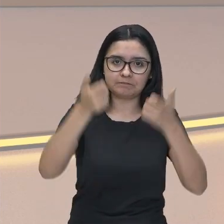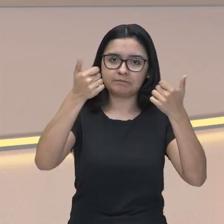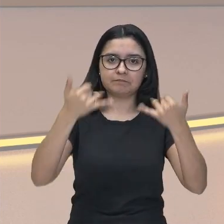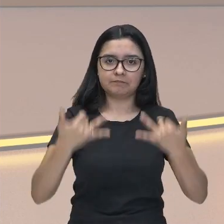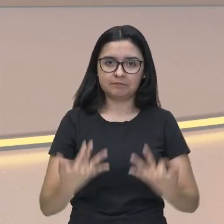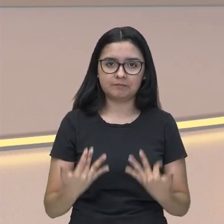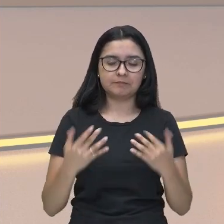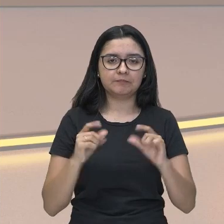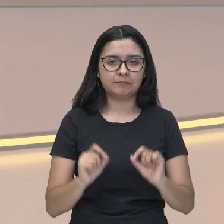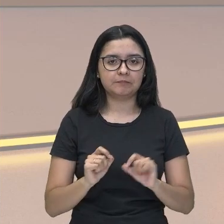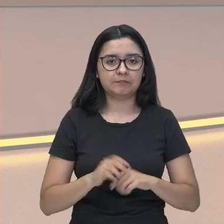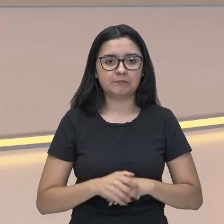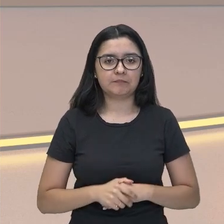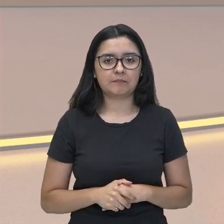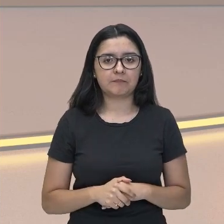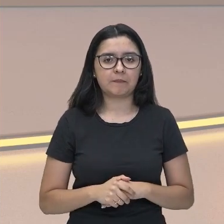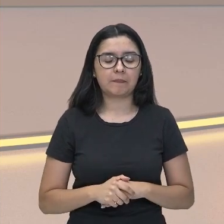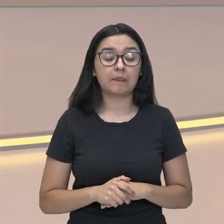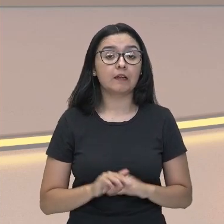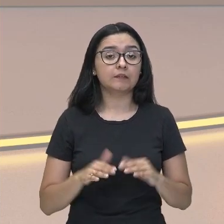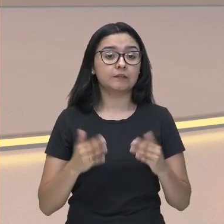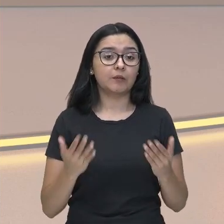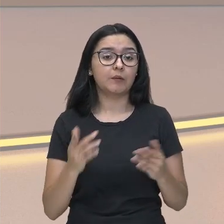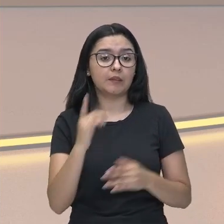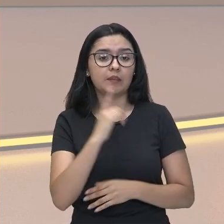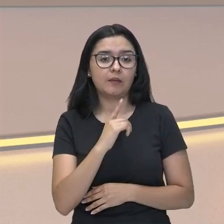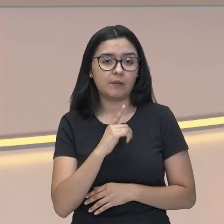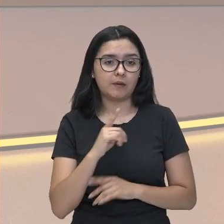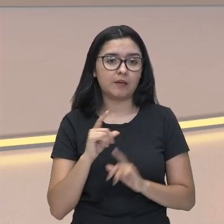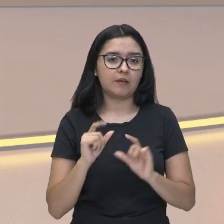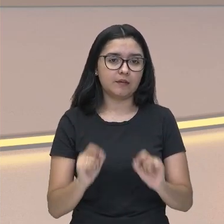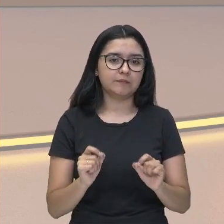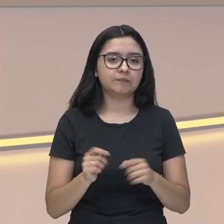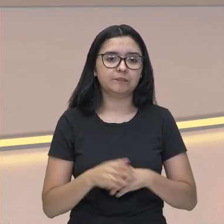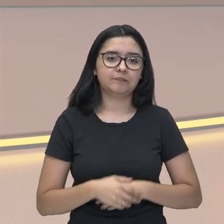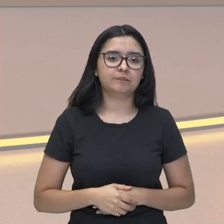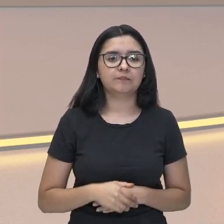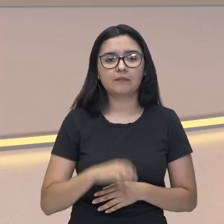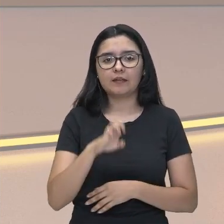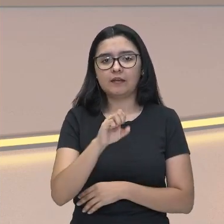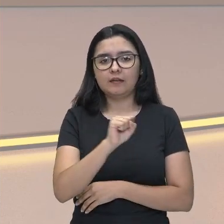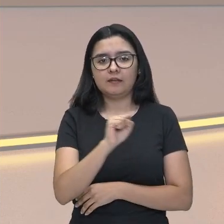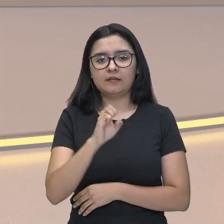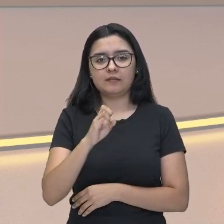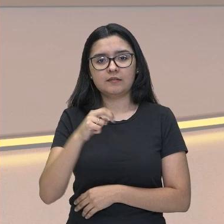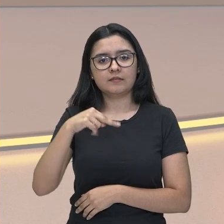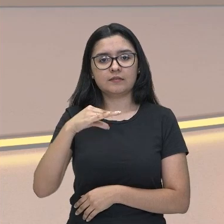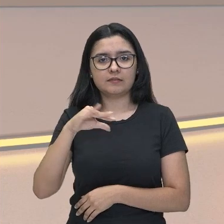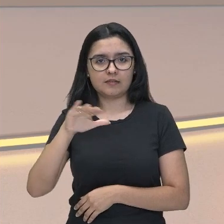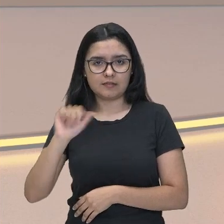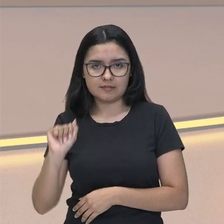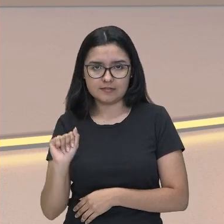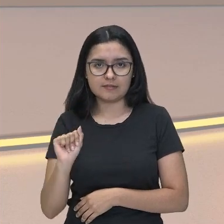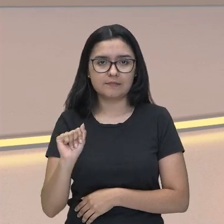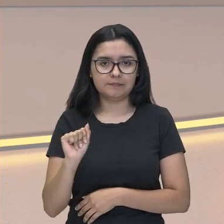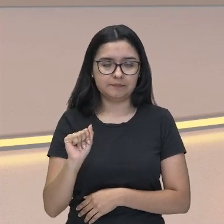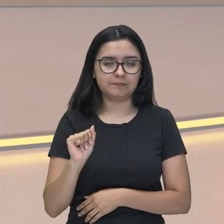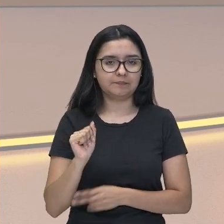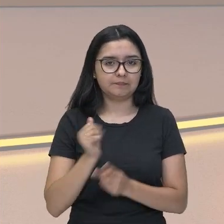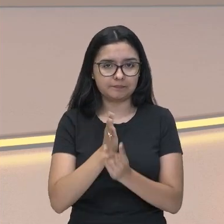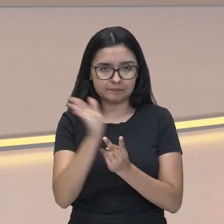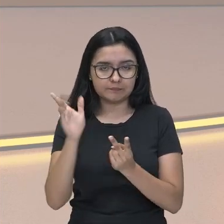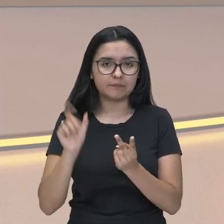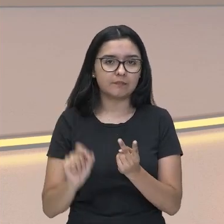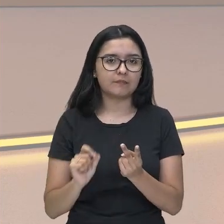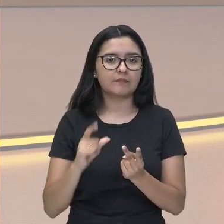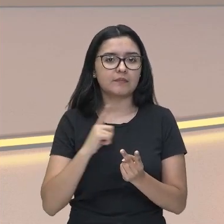isso. Aí nós temos aqui a essência, que é o outro lado, né? Se existe,